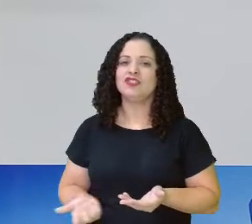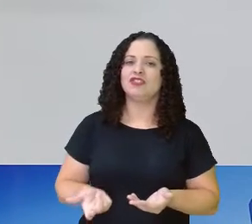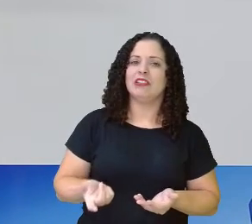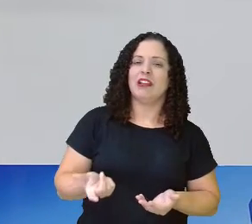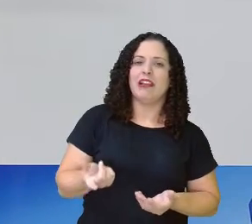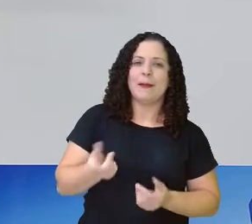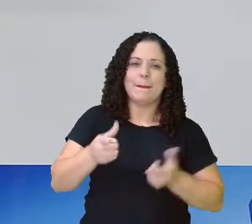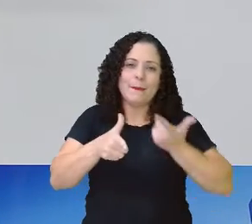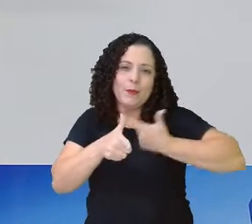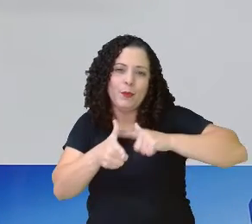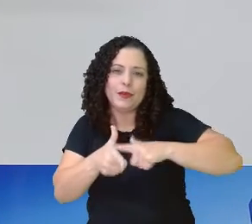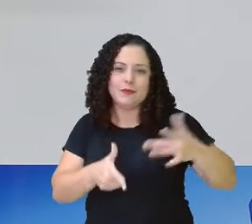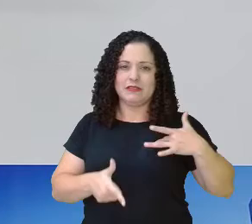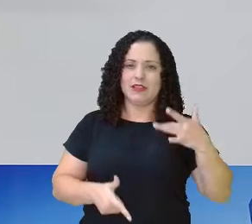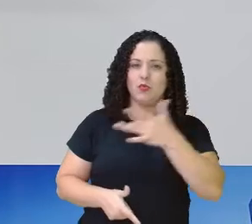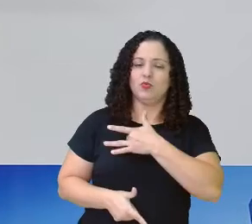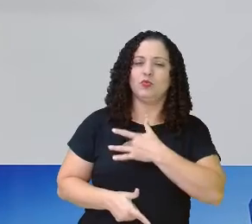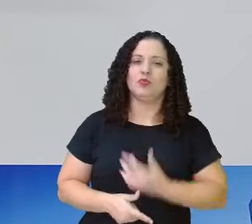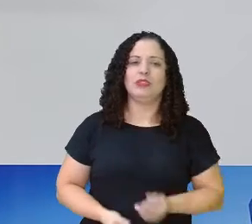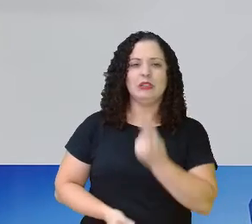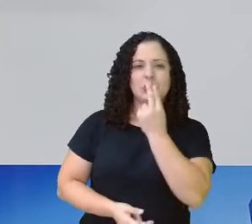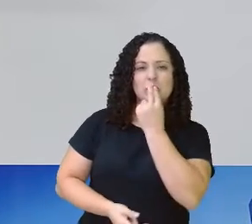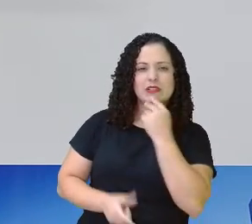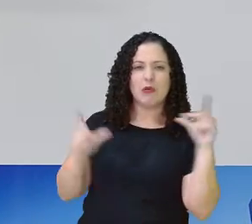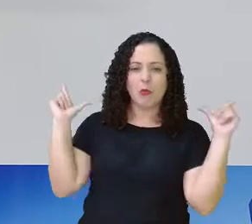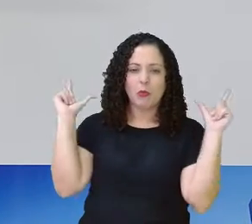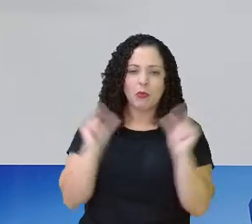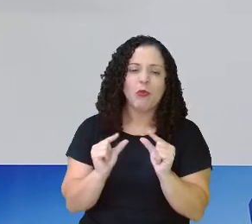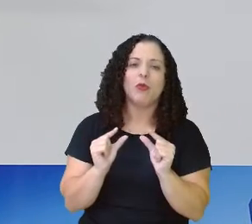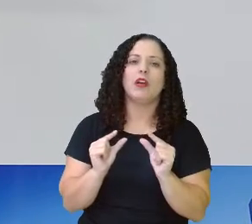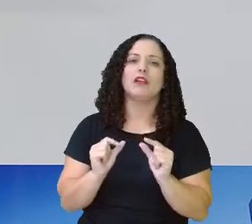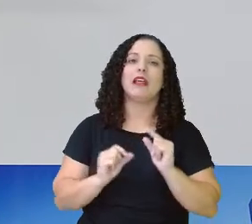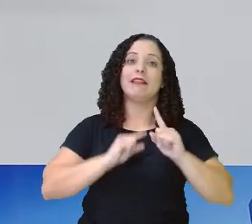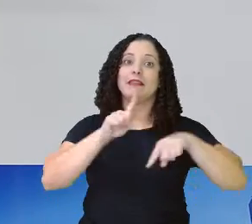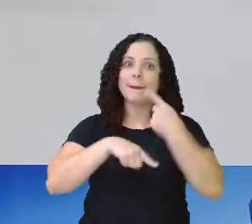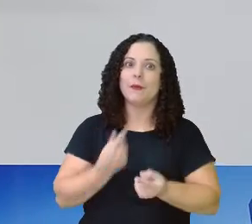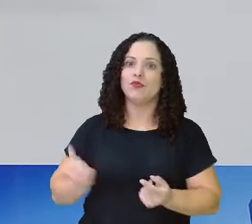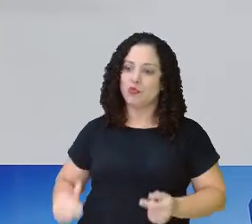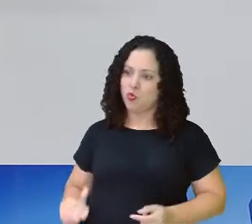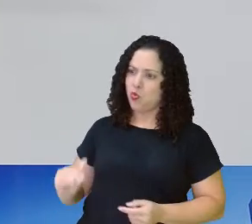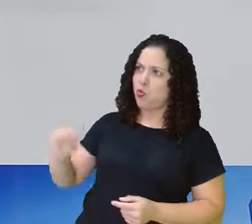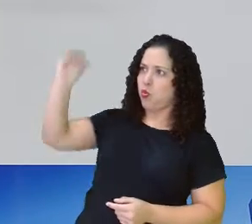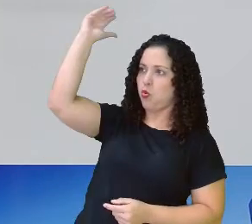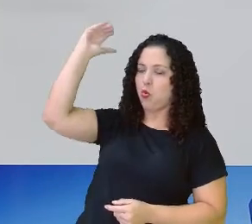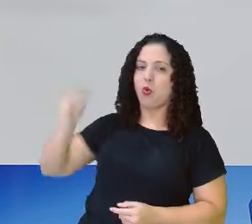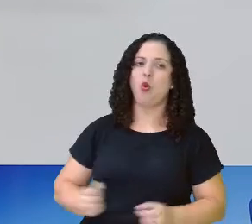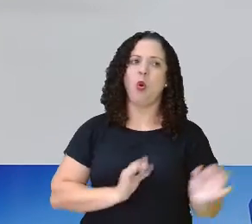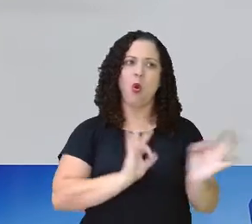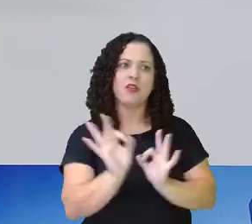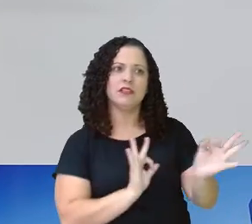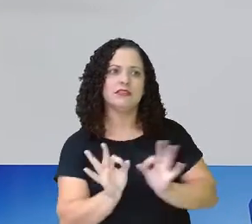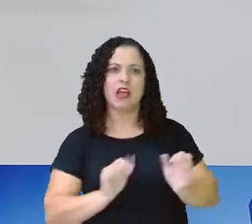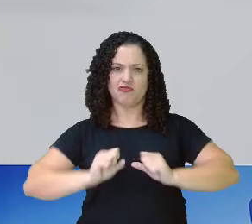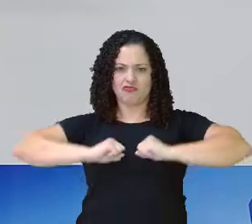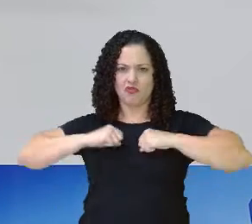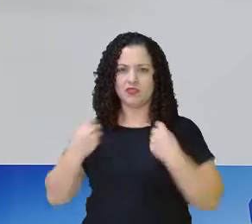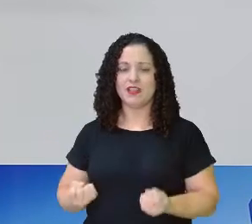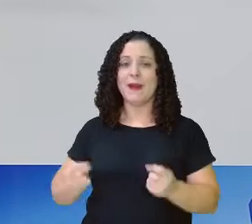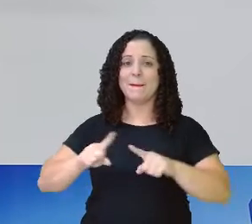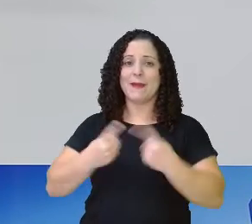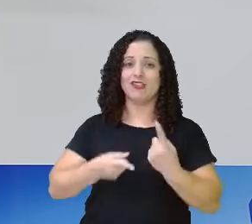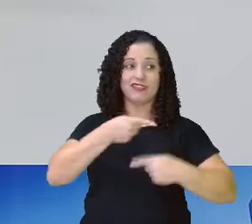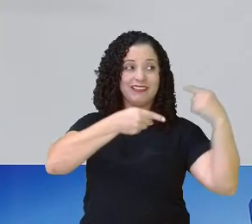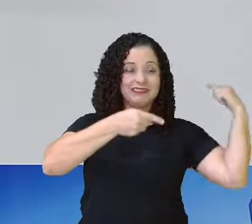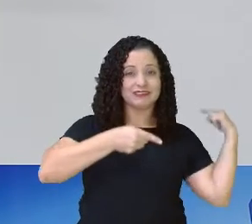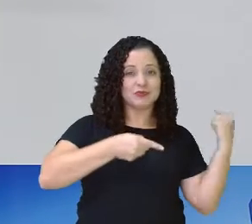na infância, mesmo que na fase adulta a gente vá atrás para correr, para poder organizar o corpo, né?